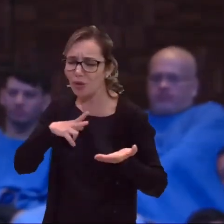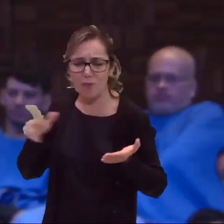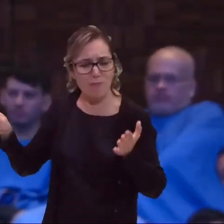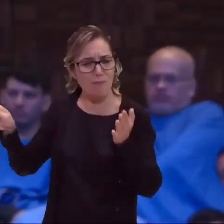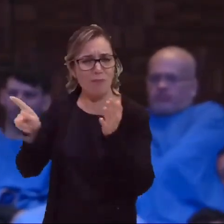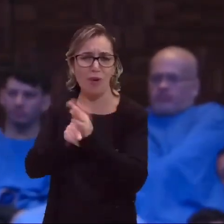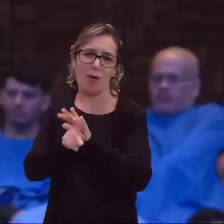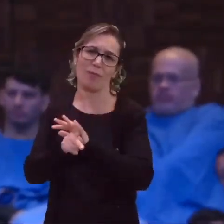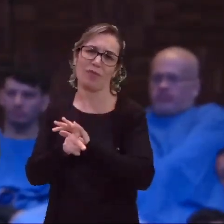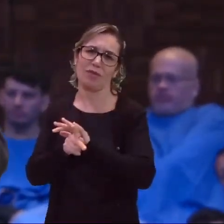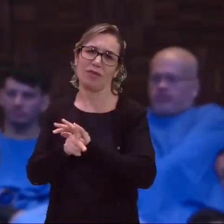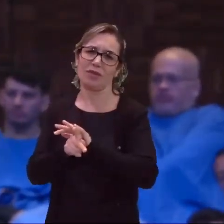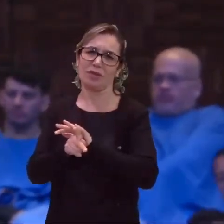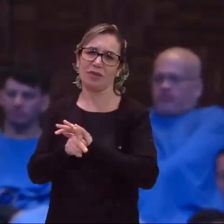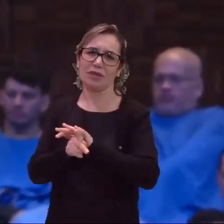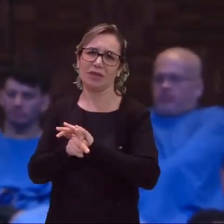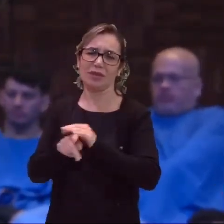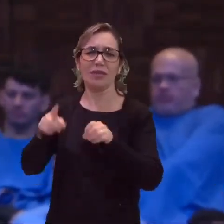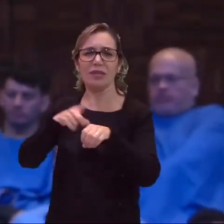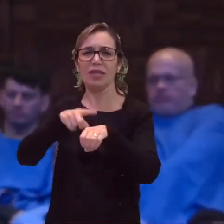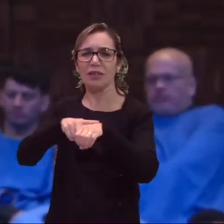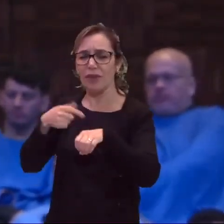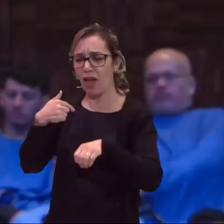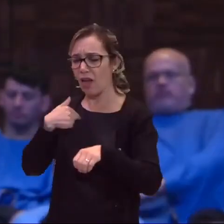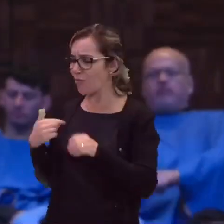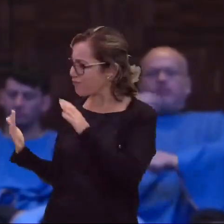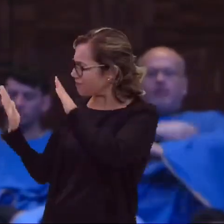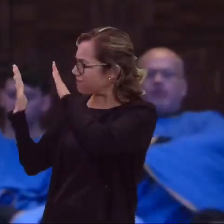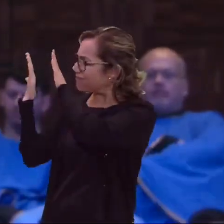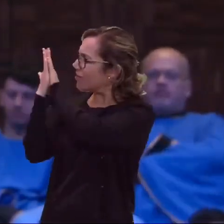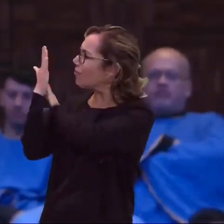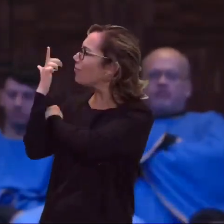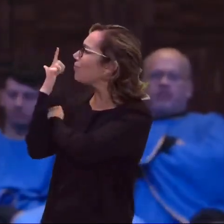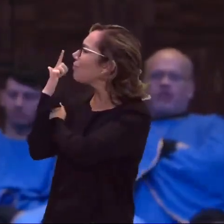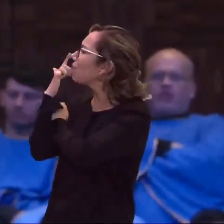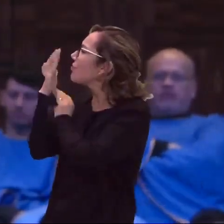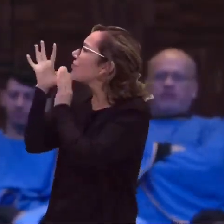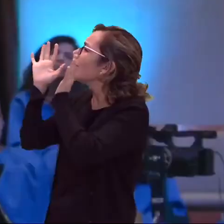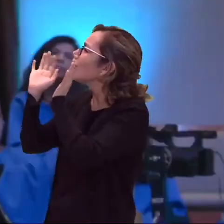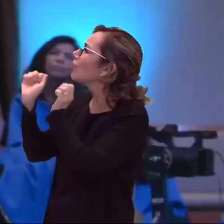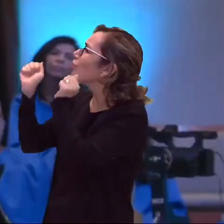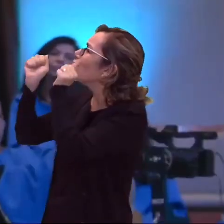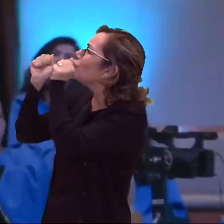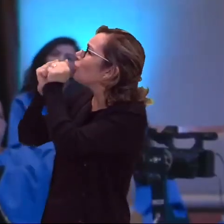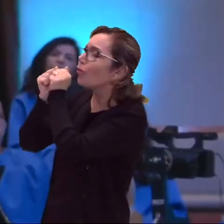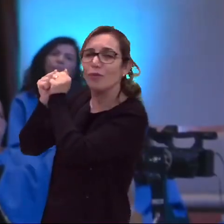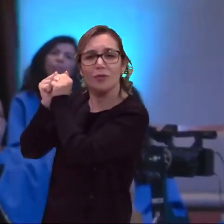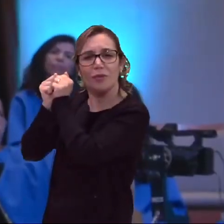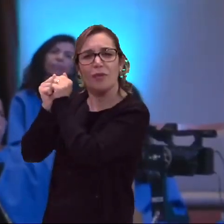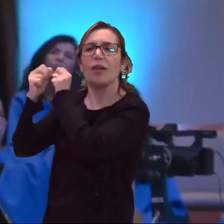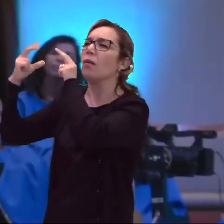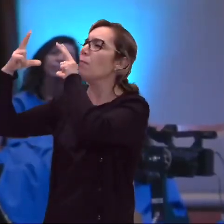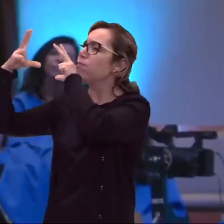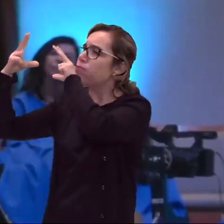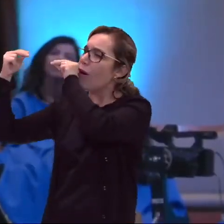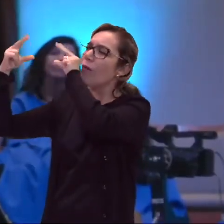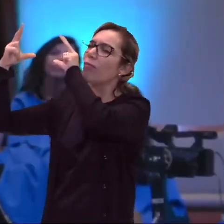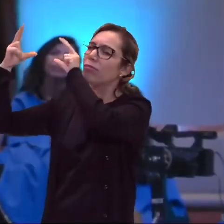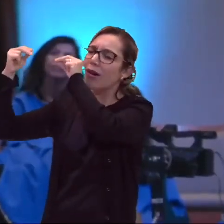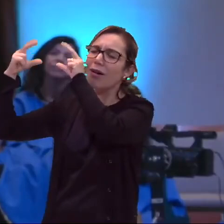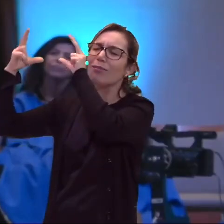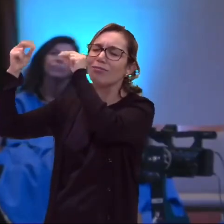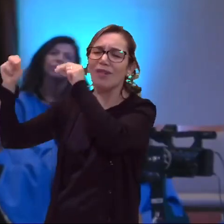Hebreus é o meu momento na presença do Altíssimo é uma audiência como